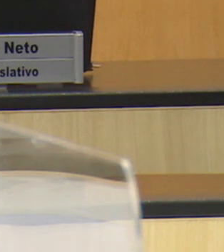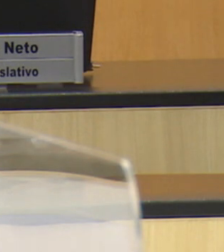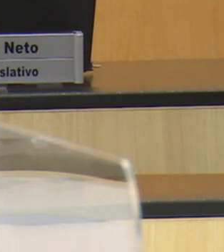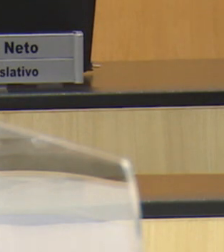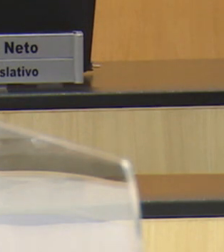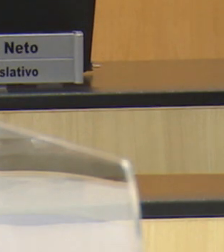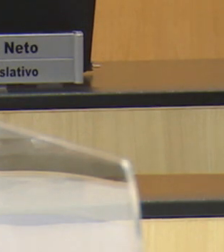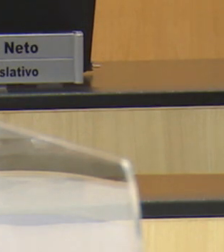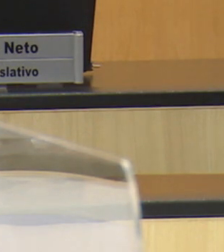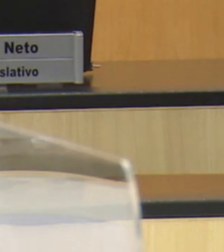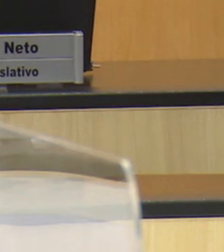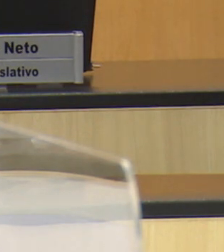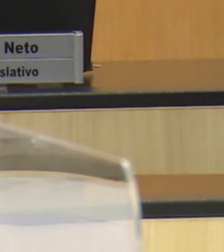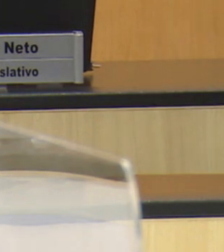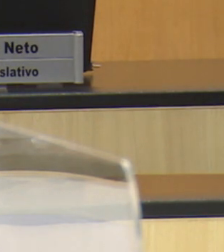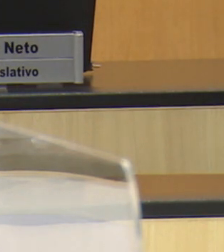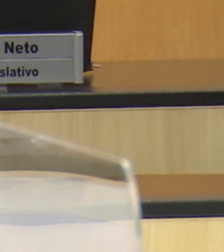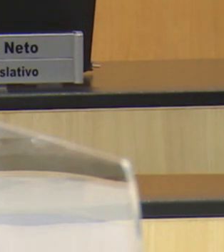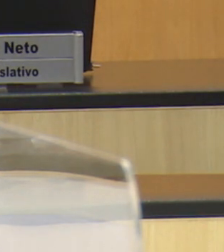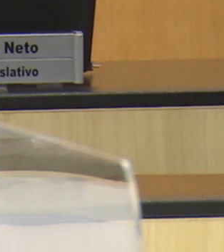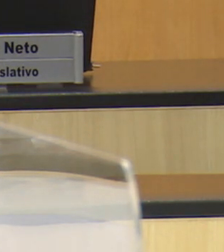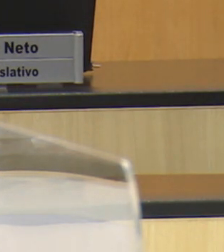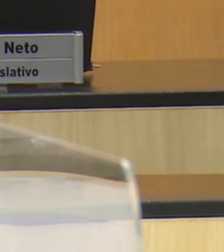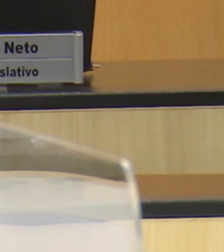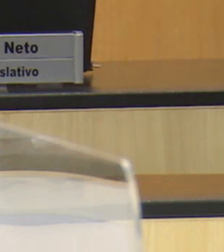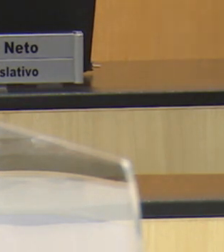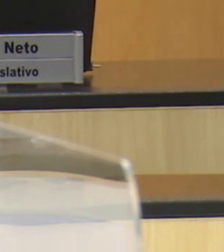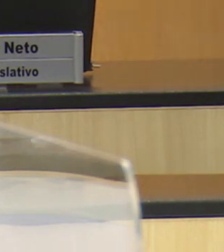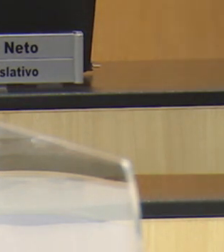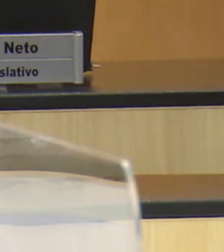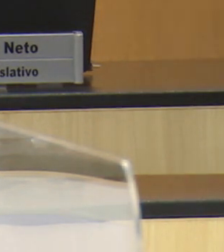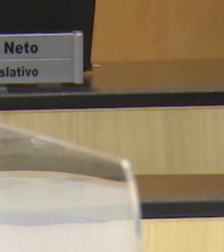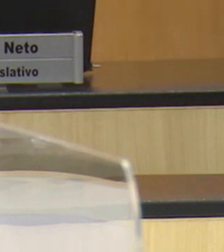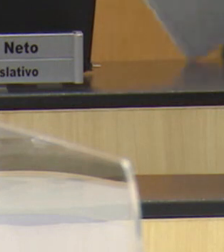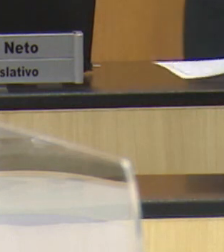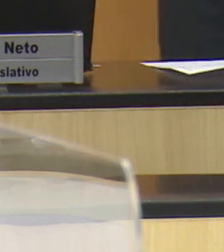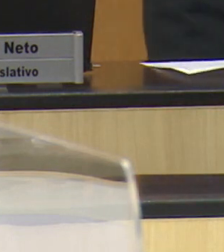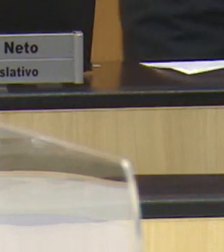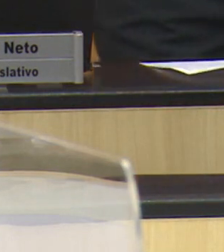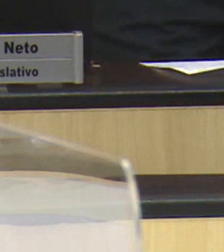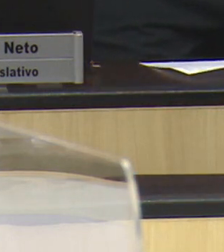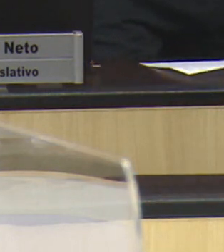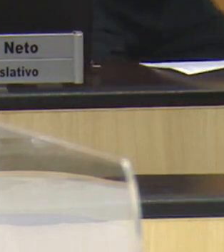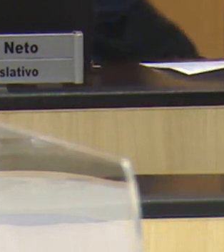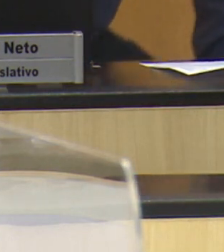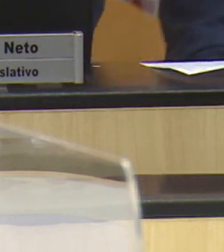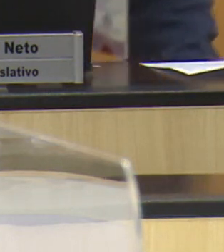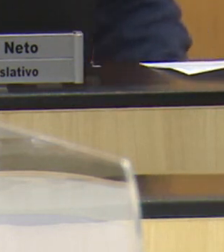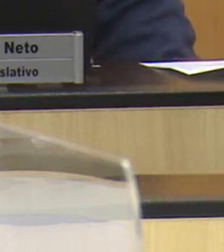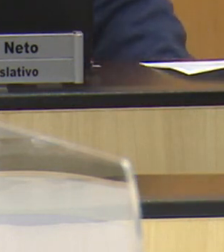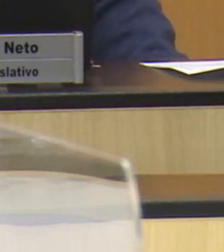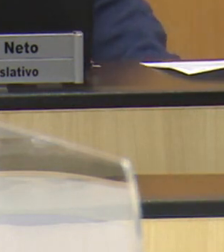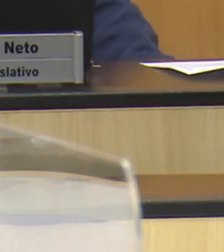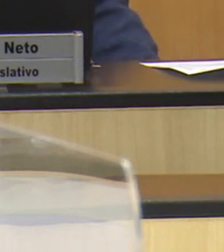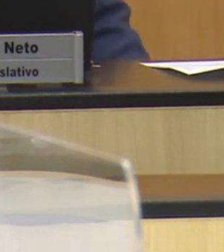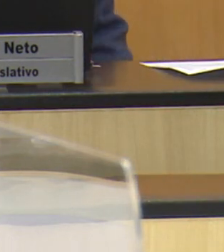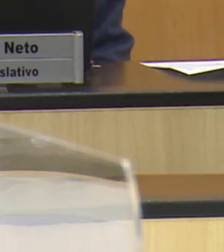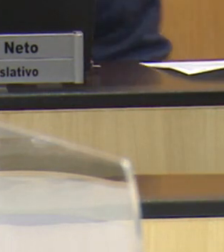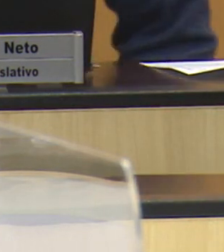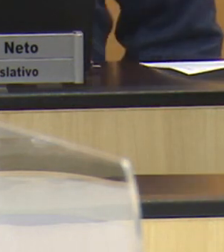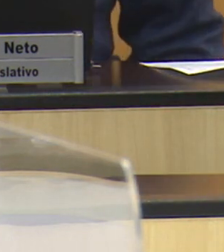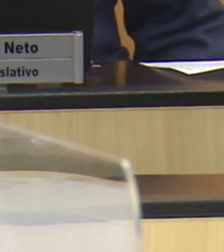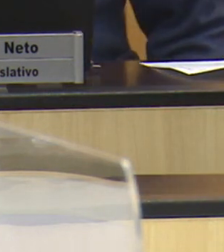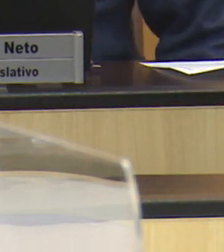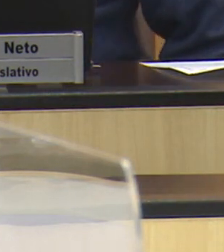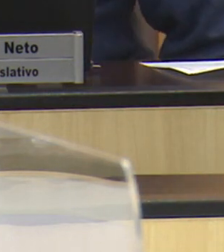Lambari, próximo ao número 1350, condomínio Lagoinha. Considerando que esse